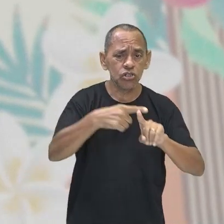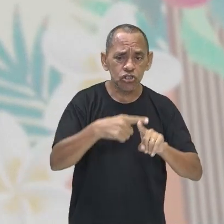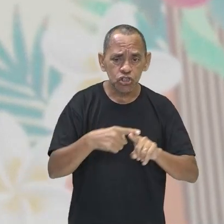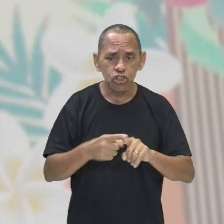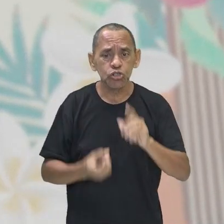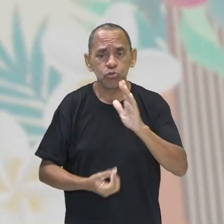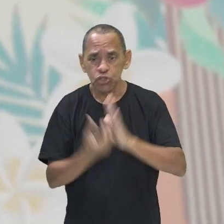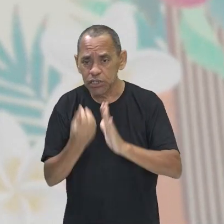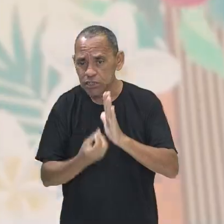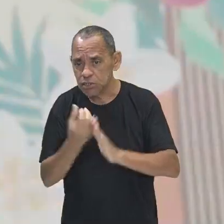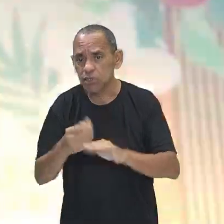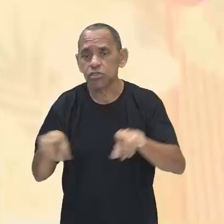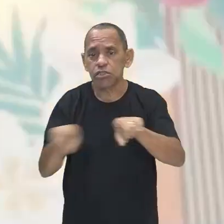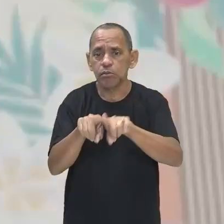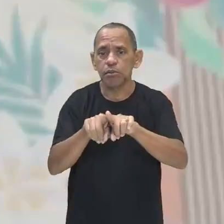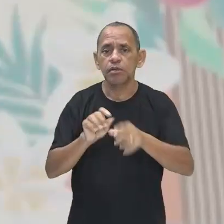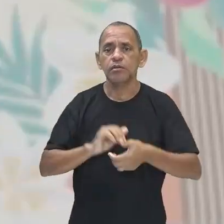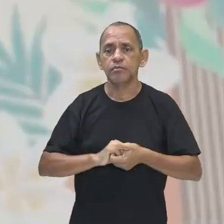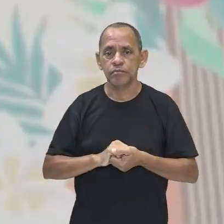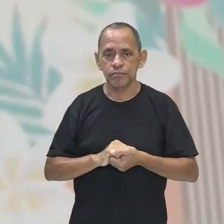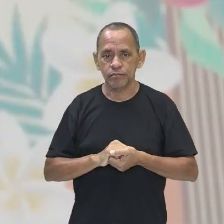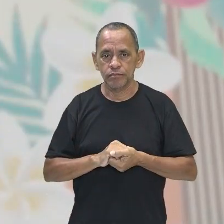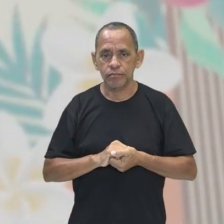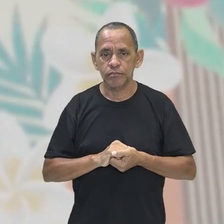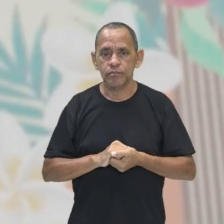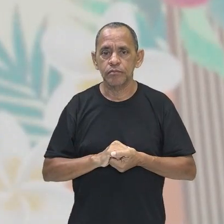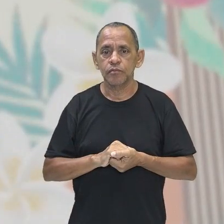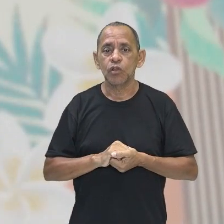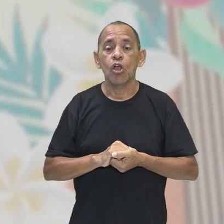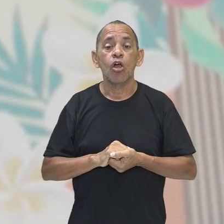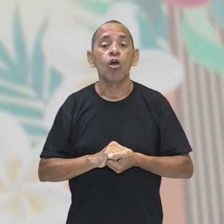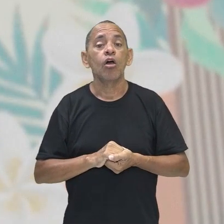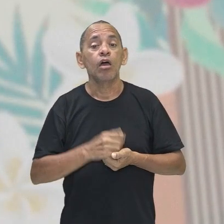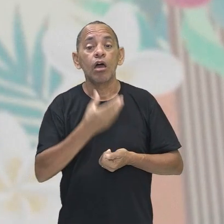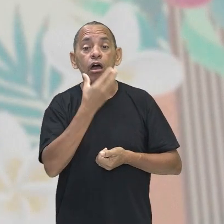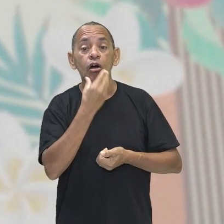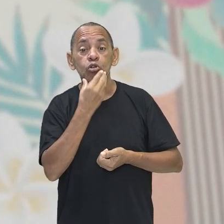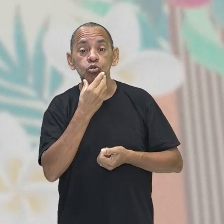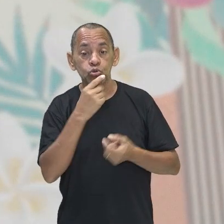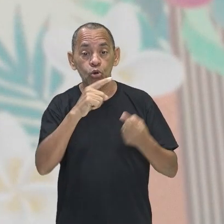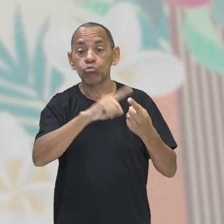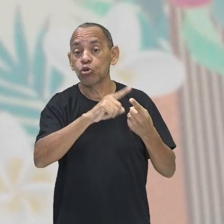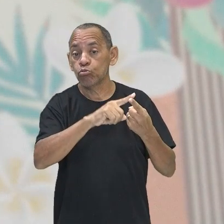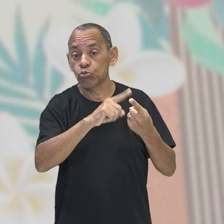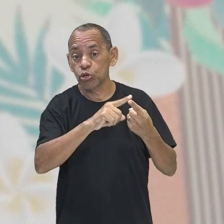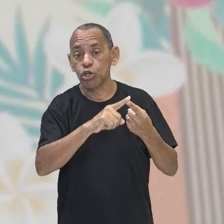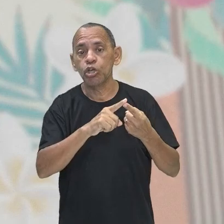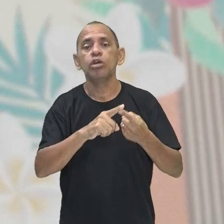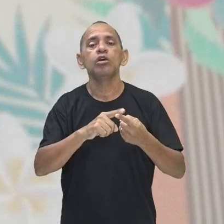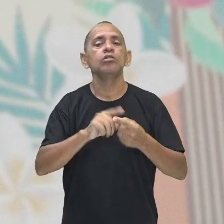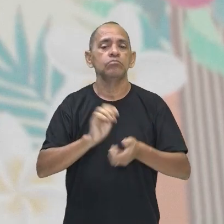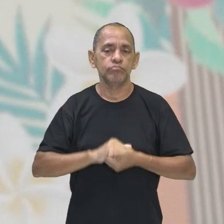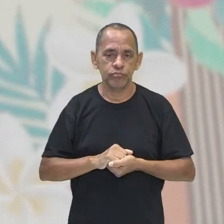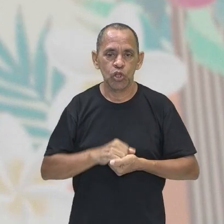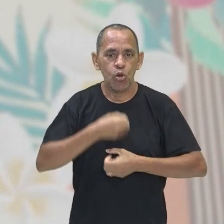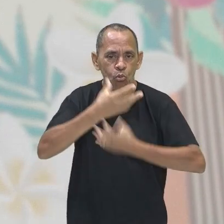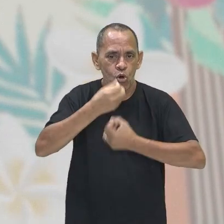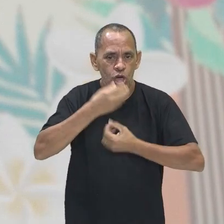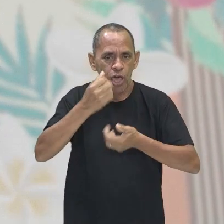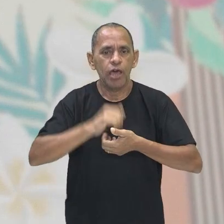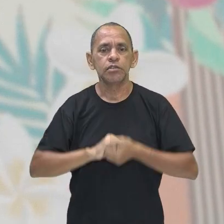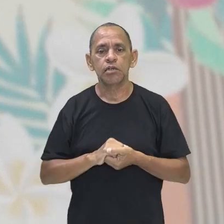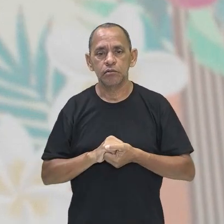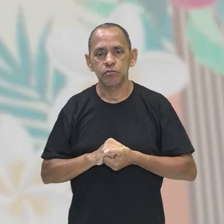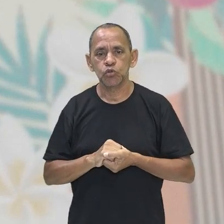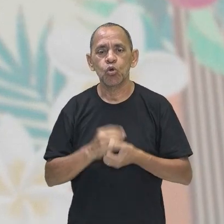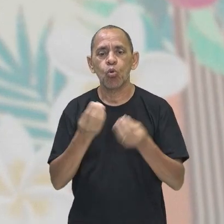Saudade, dentre outras. Vinícius de Moraes foi um poeta, dramaturgo, escritor, compositor